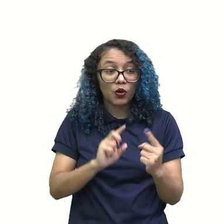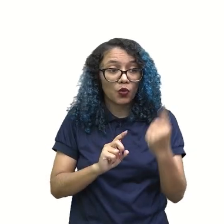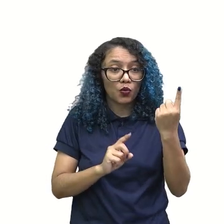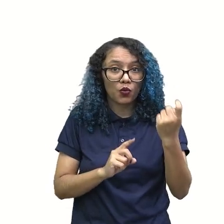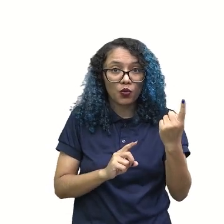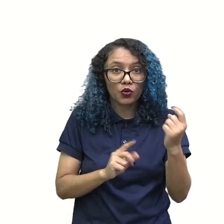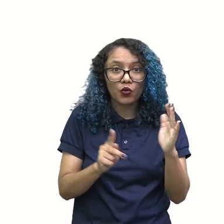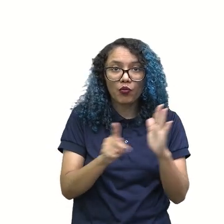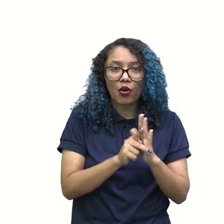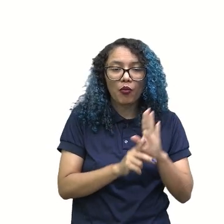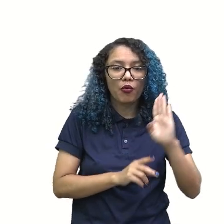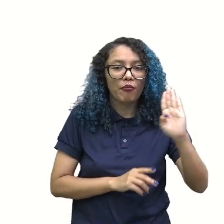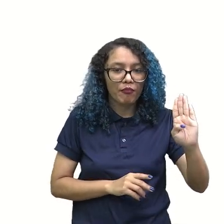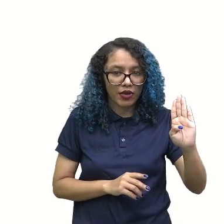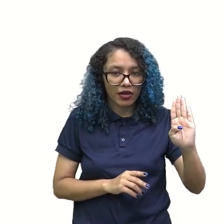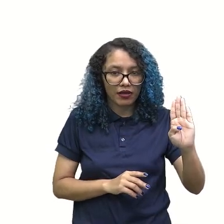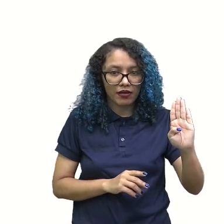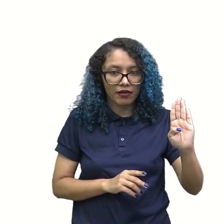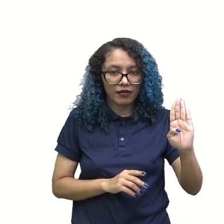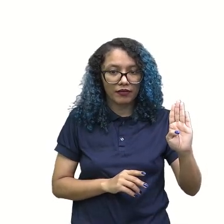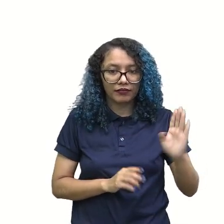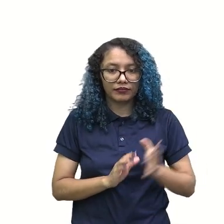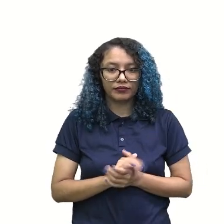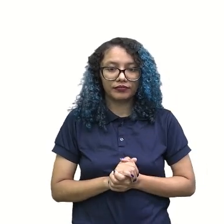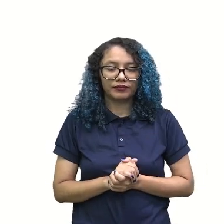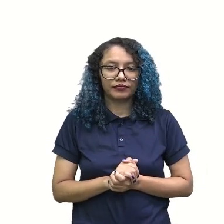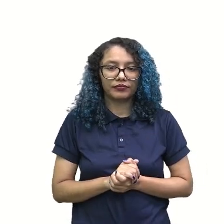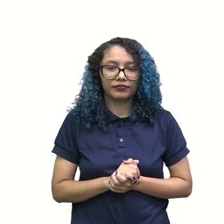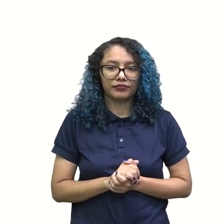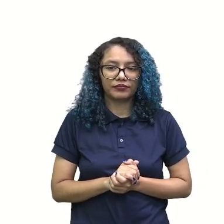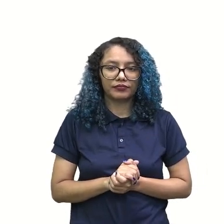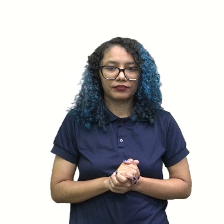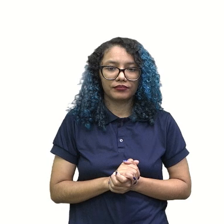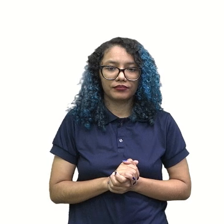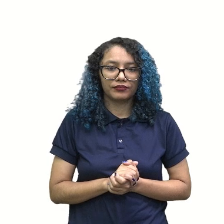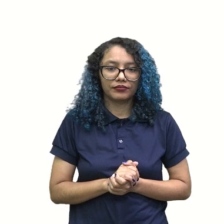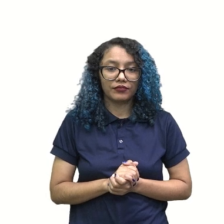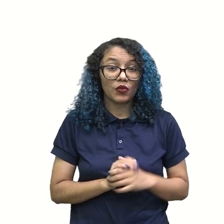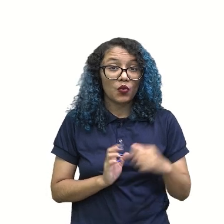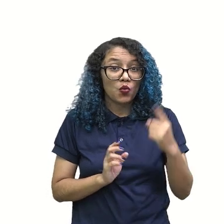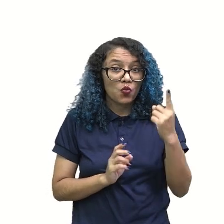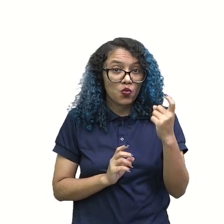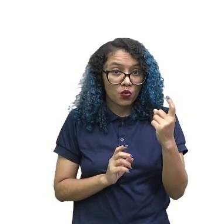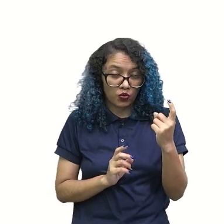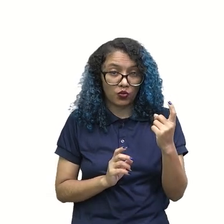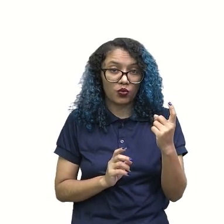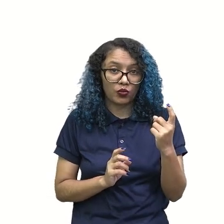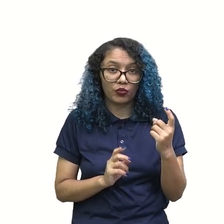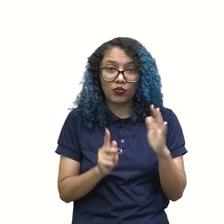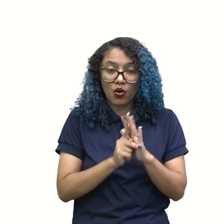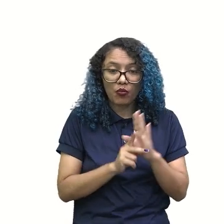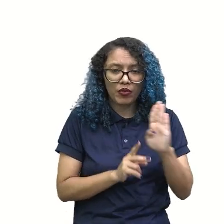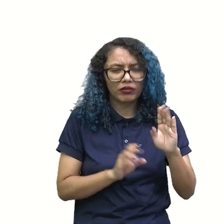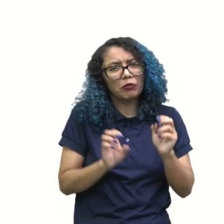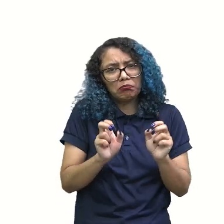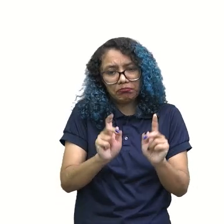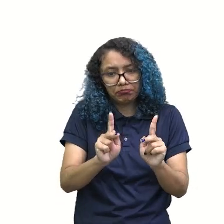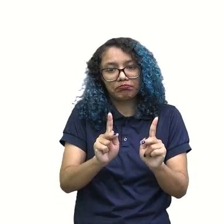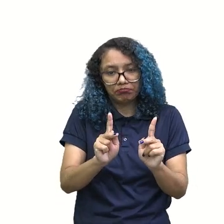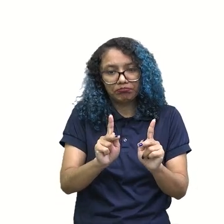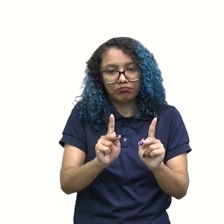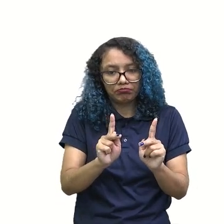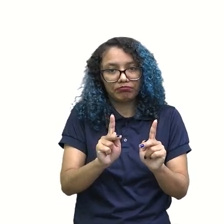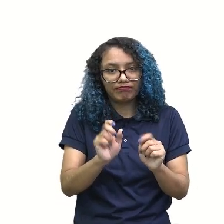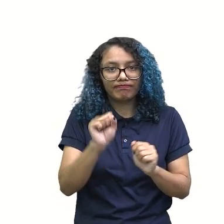seja, um único está se relacionando com um elemento lá no B. Então, aqui, tudo ok. Aqui